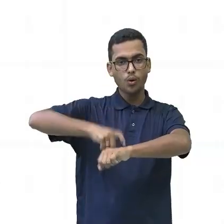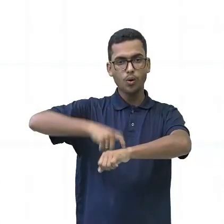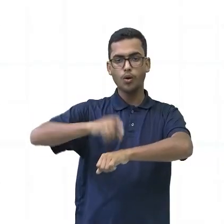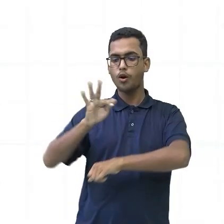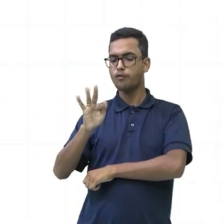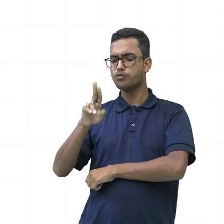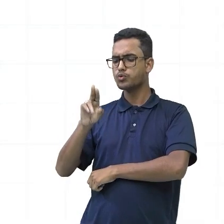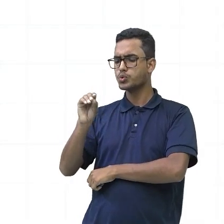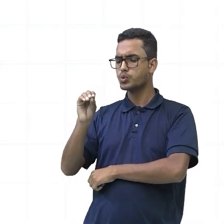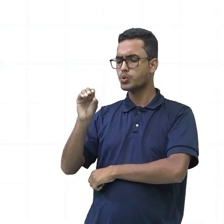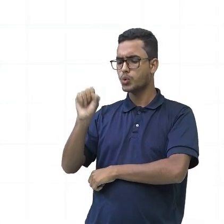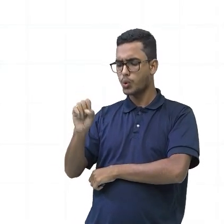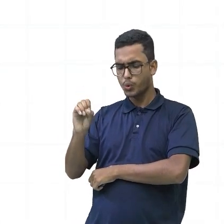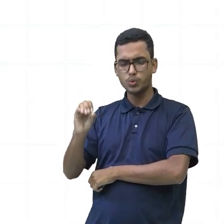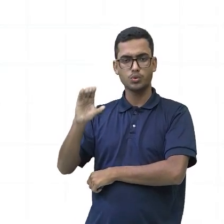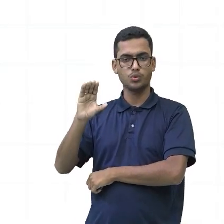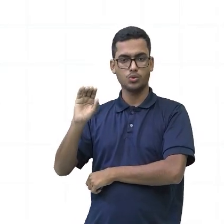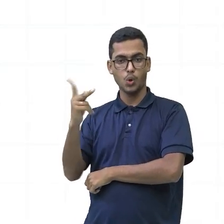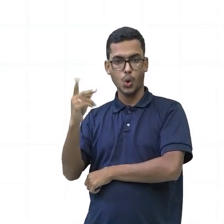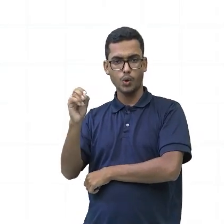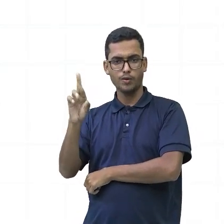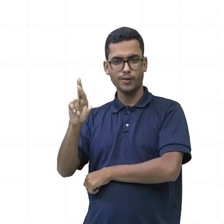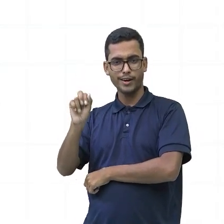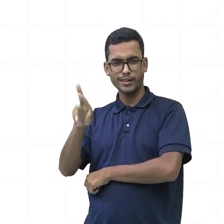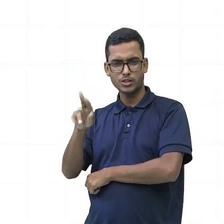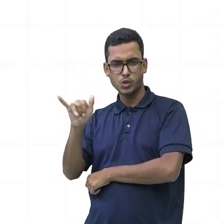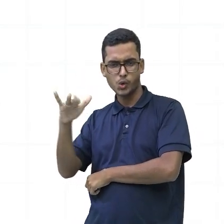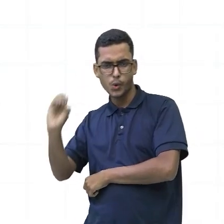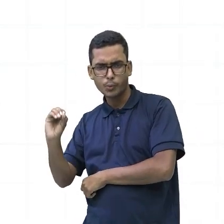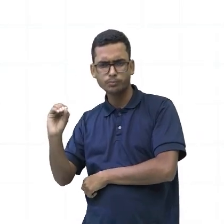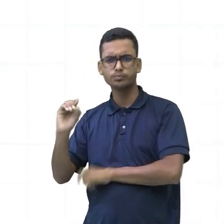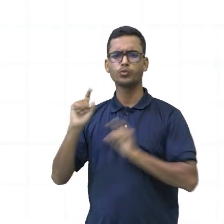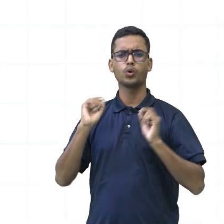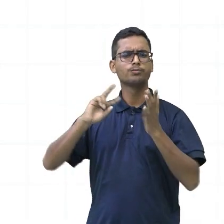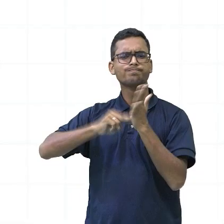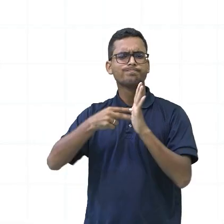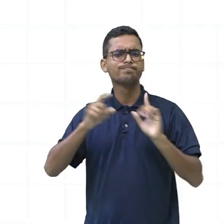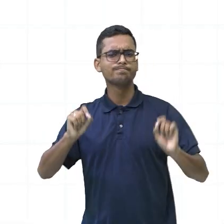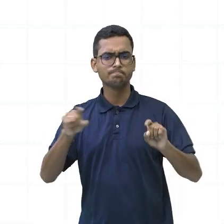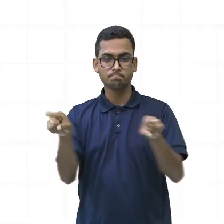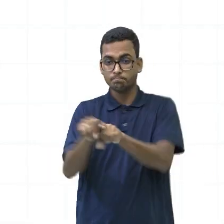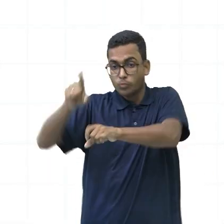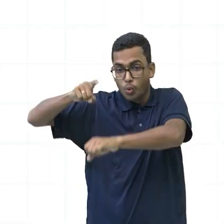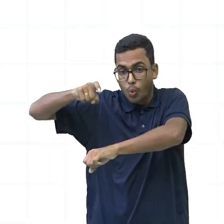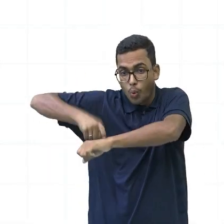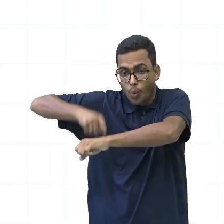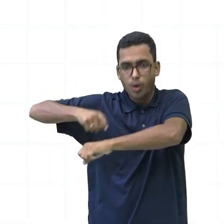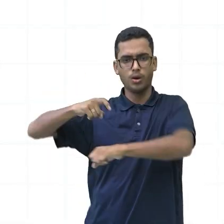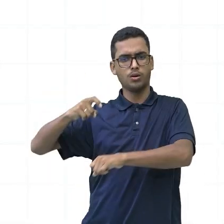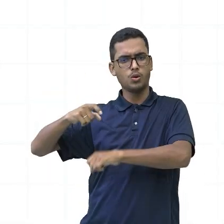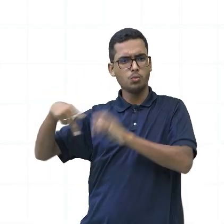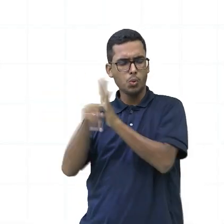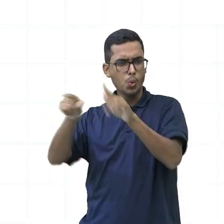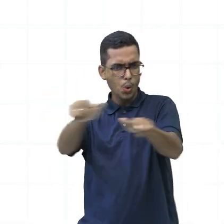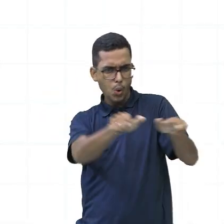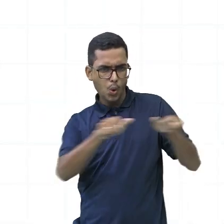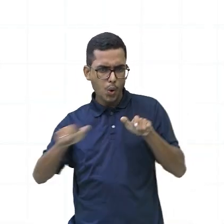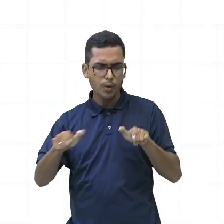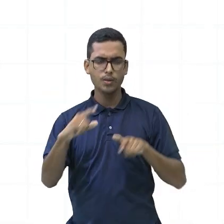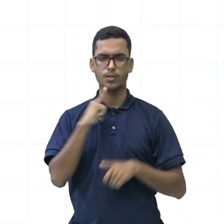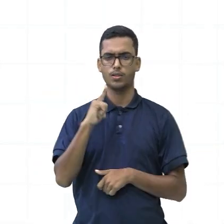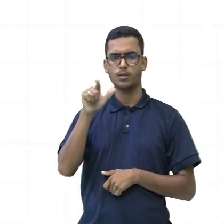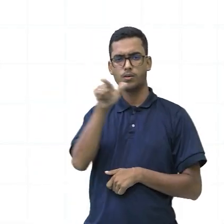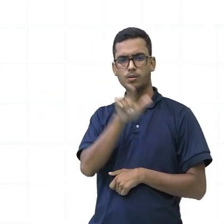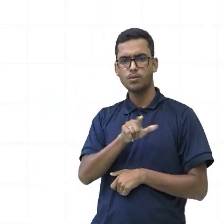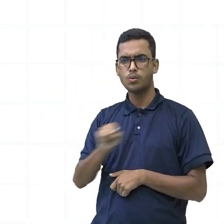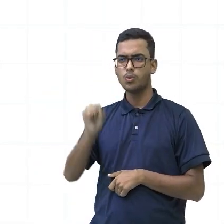bom? Como é que funciona aí a determinação dos horários ao longo do nosso planeta? Os fusos horários, também chamados de zonas